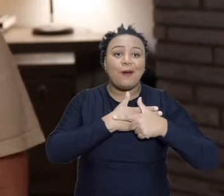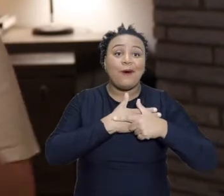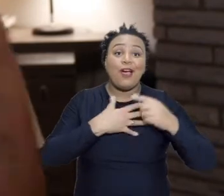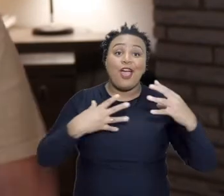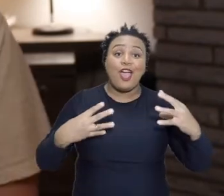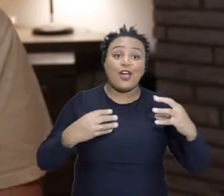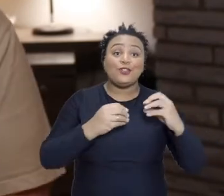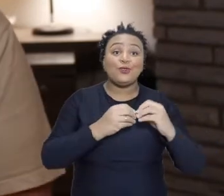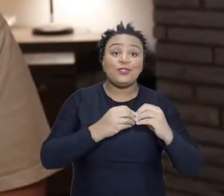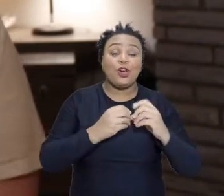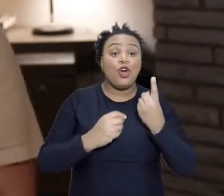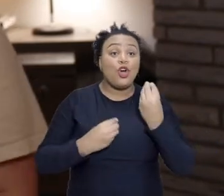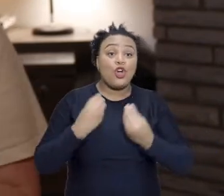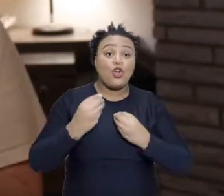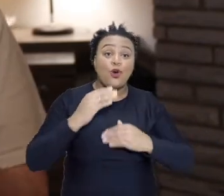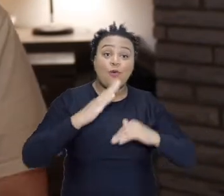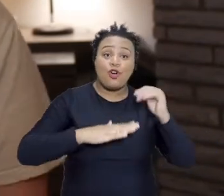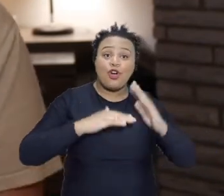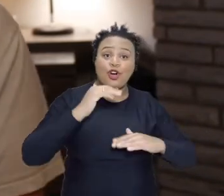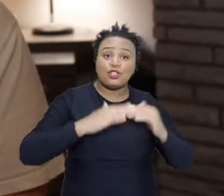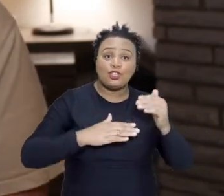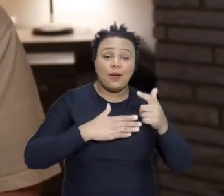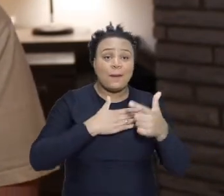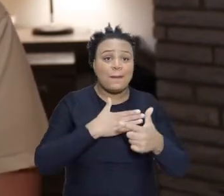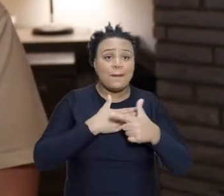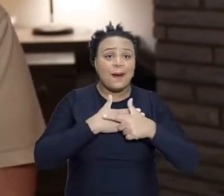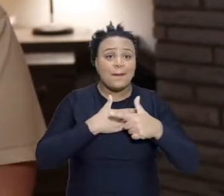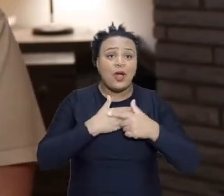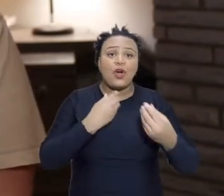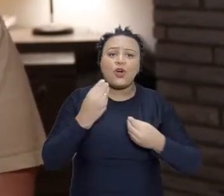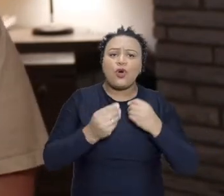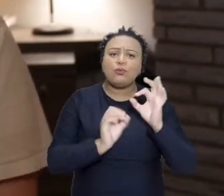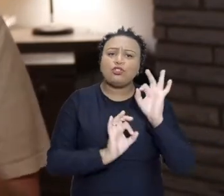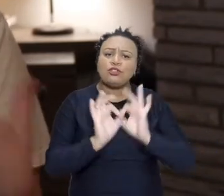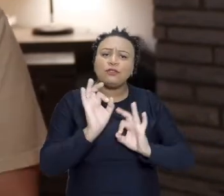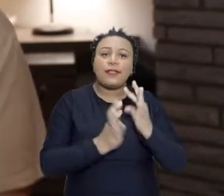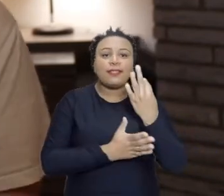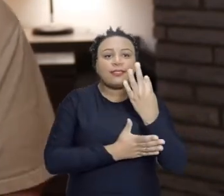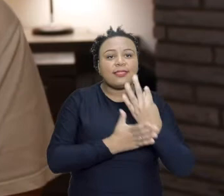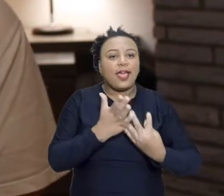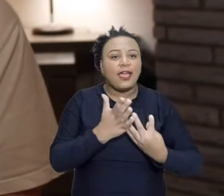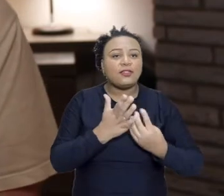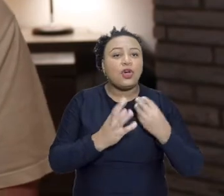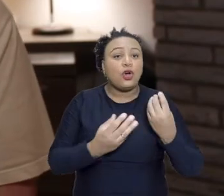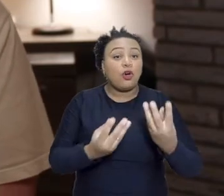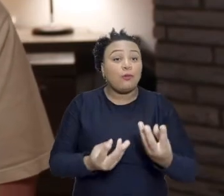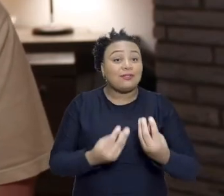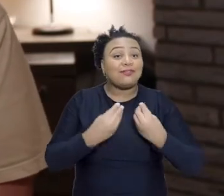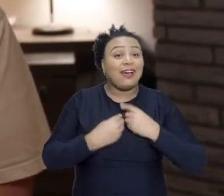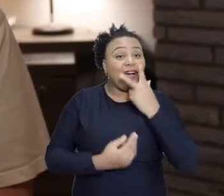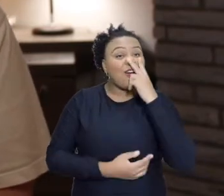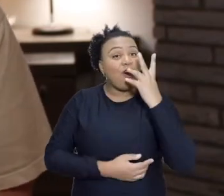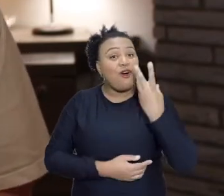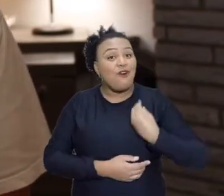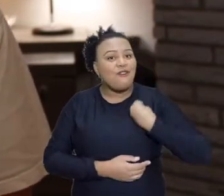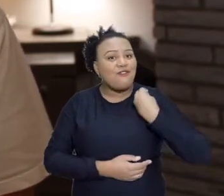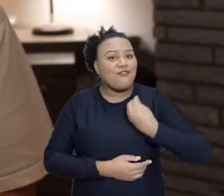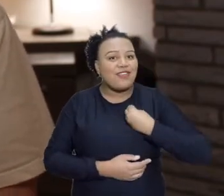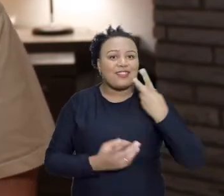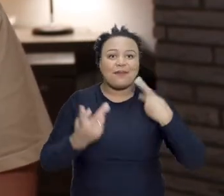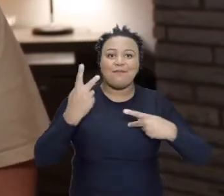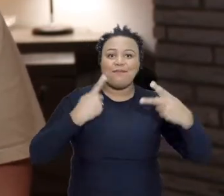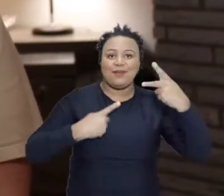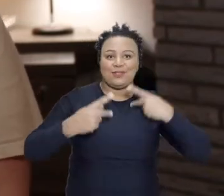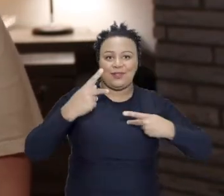você constrói um papel, como você constrói um texto, como você cria vida para o seu personagem.